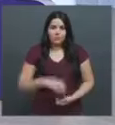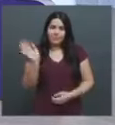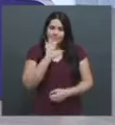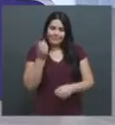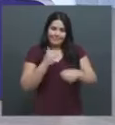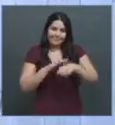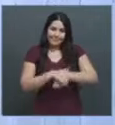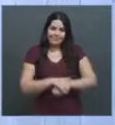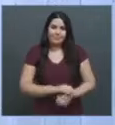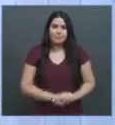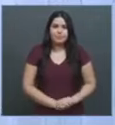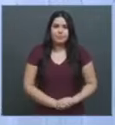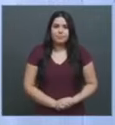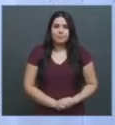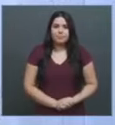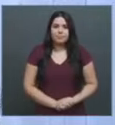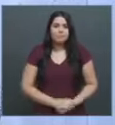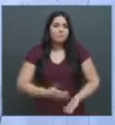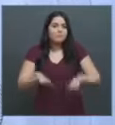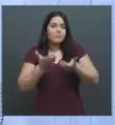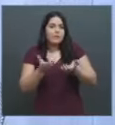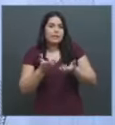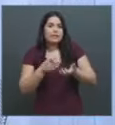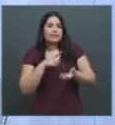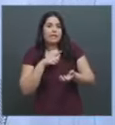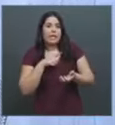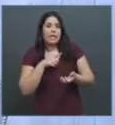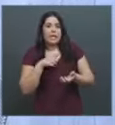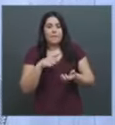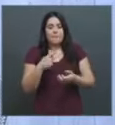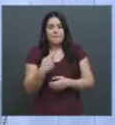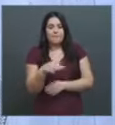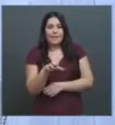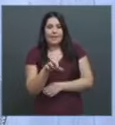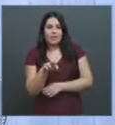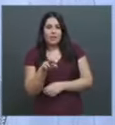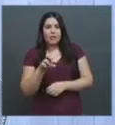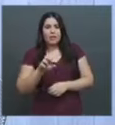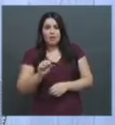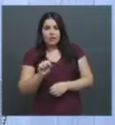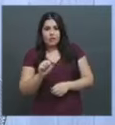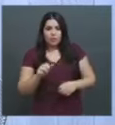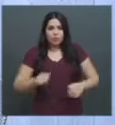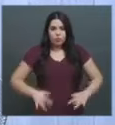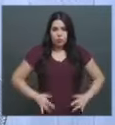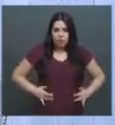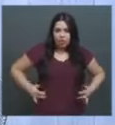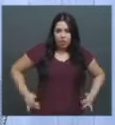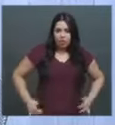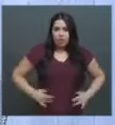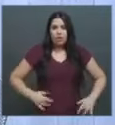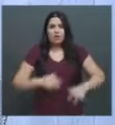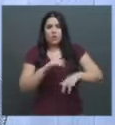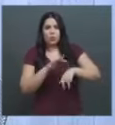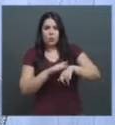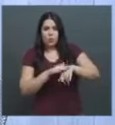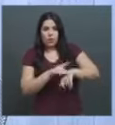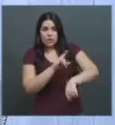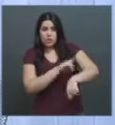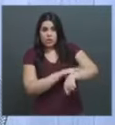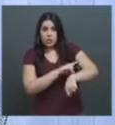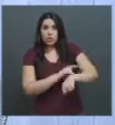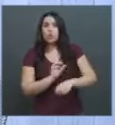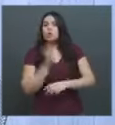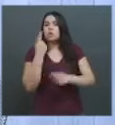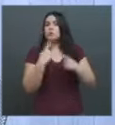Olá, boa noite. Quem pode ter pedra nos rins? Infecção urinária acontece por quê? Beber pouca